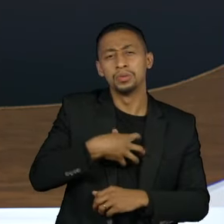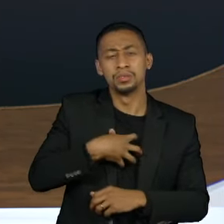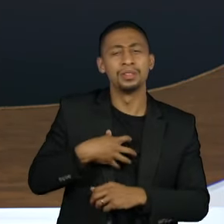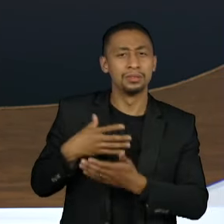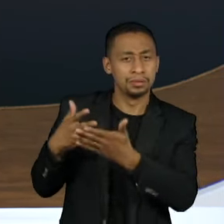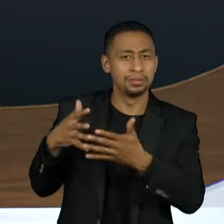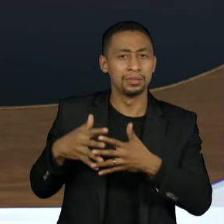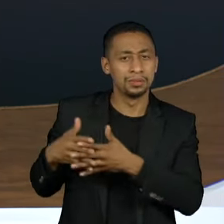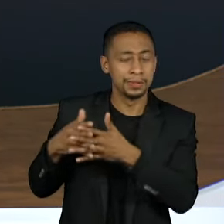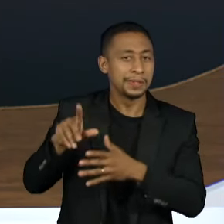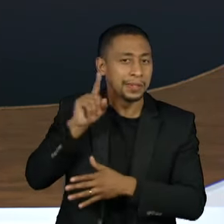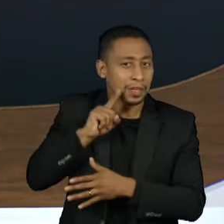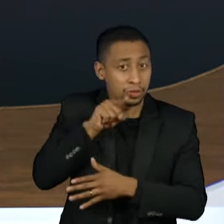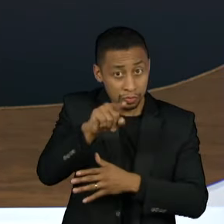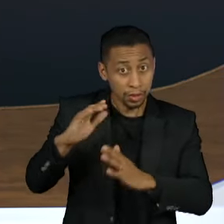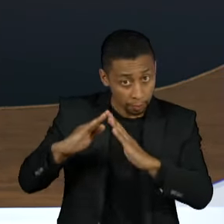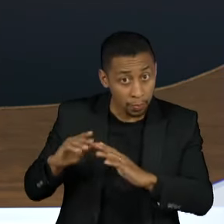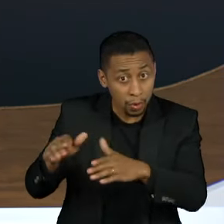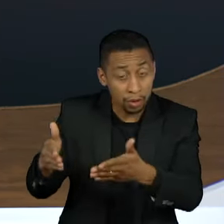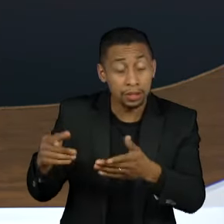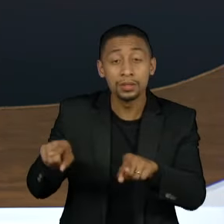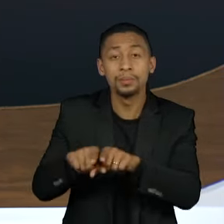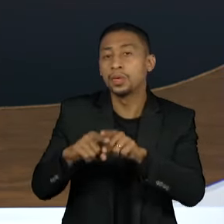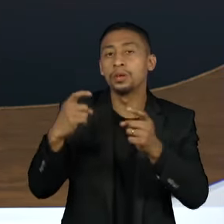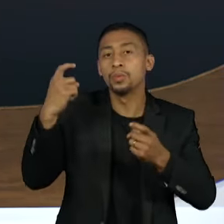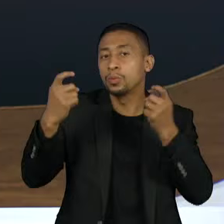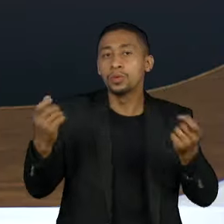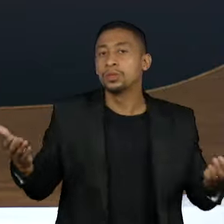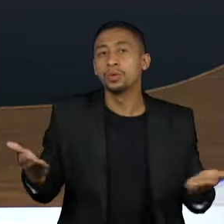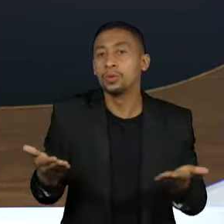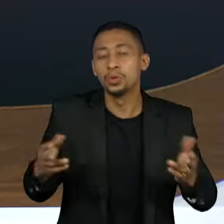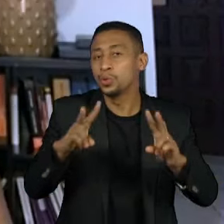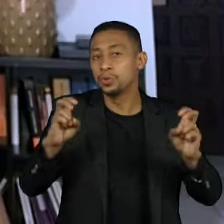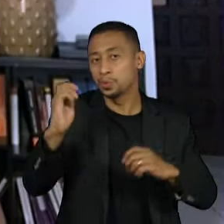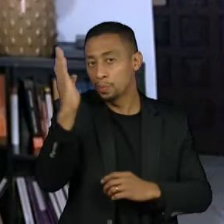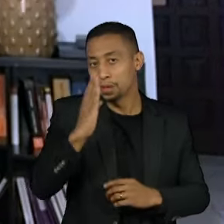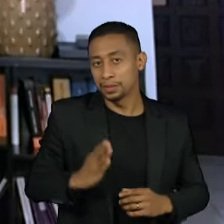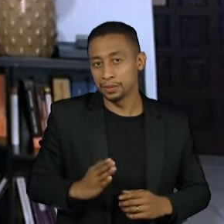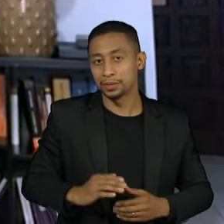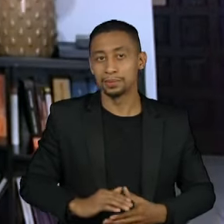também reside? E qual é a sua preocupação hoje a respeito do Brasil?